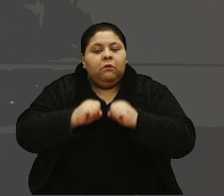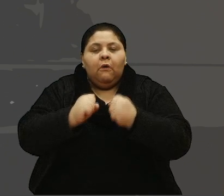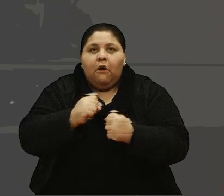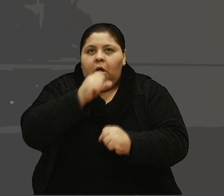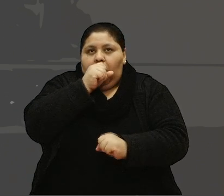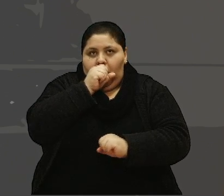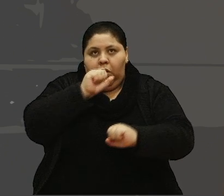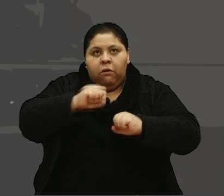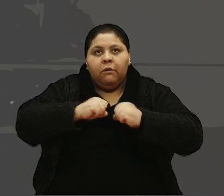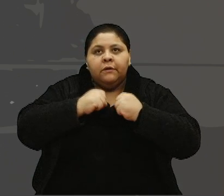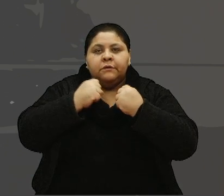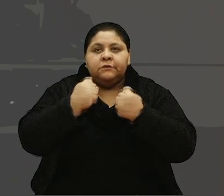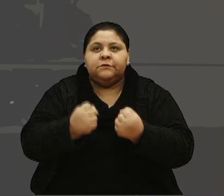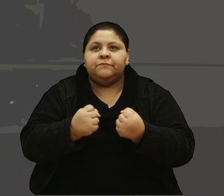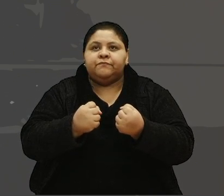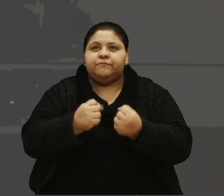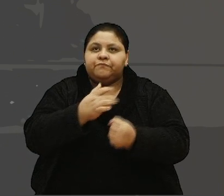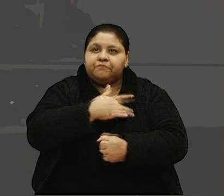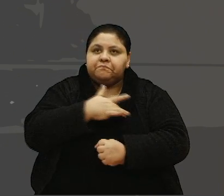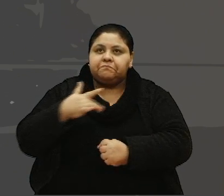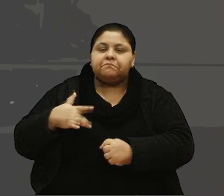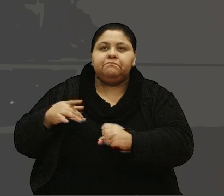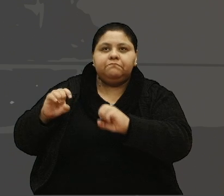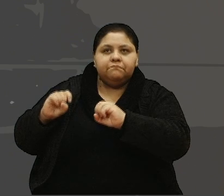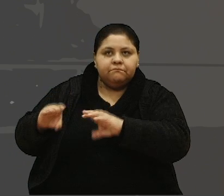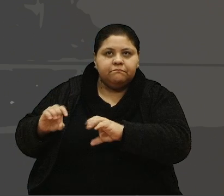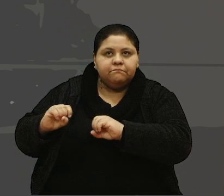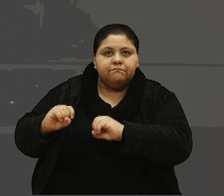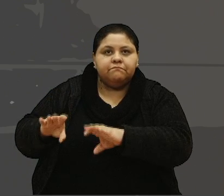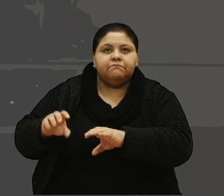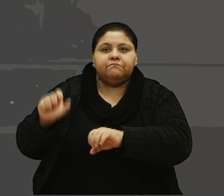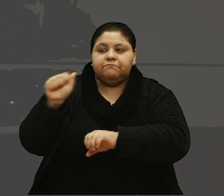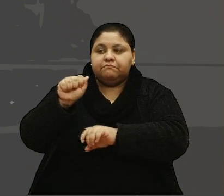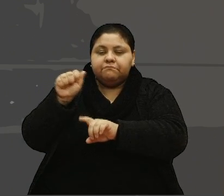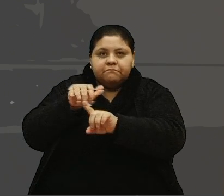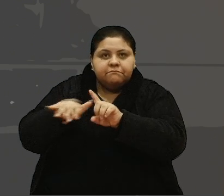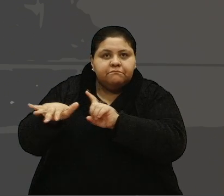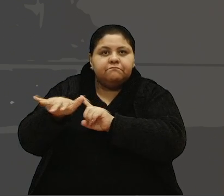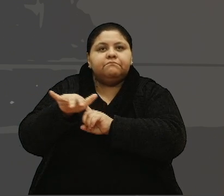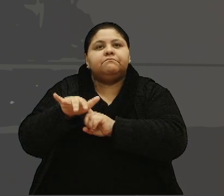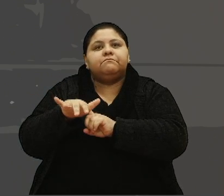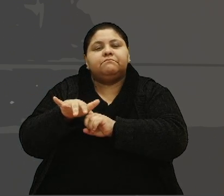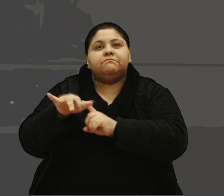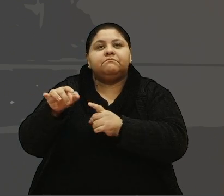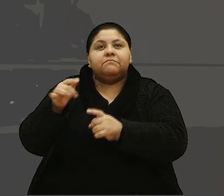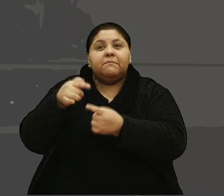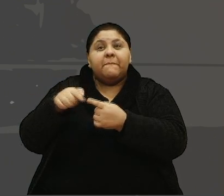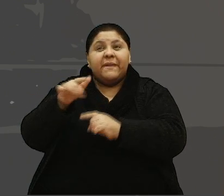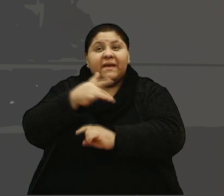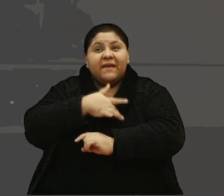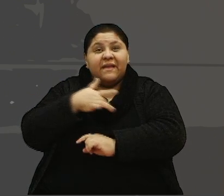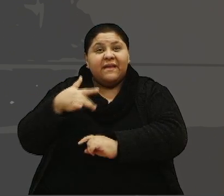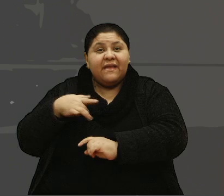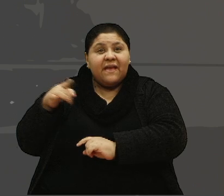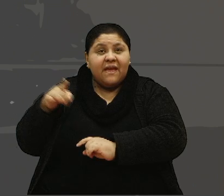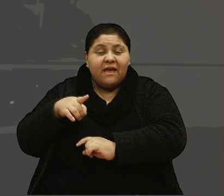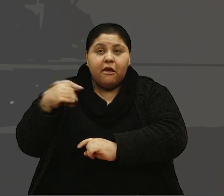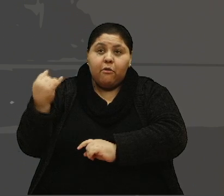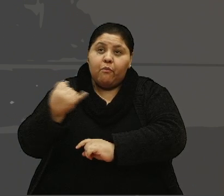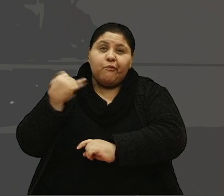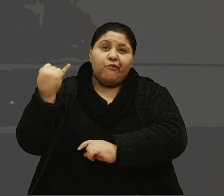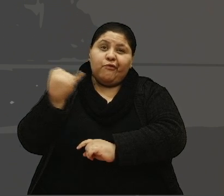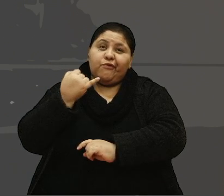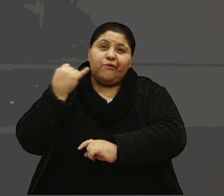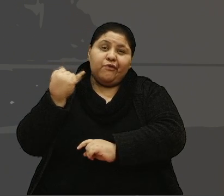defensor da saúde, da educação, da assistência social, mas saúde é algo nobre. É um